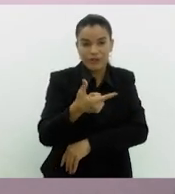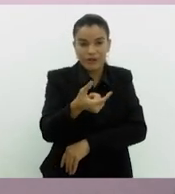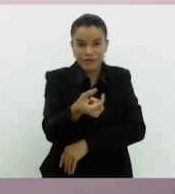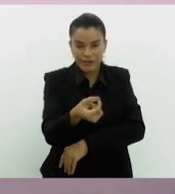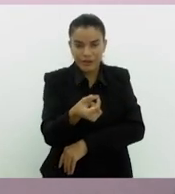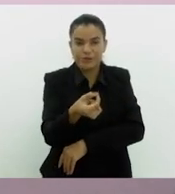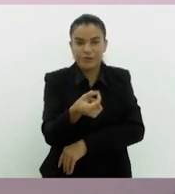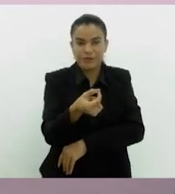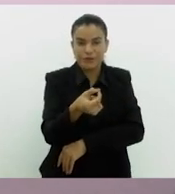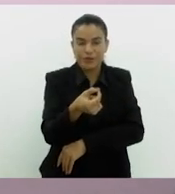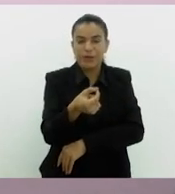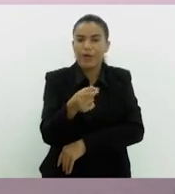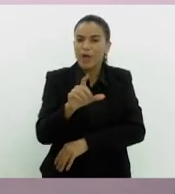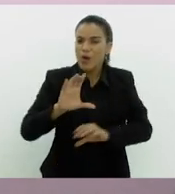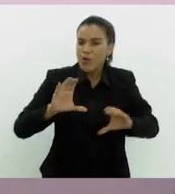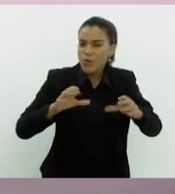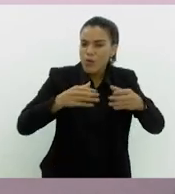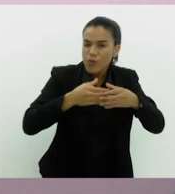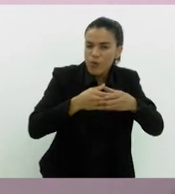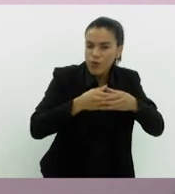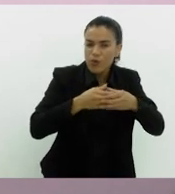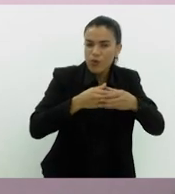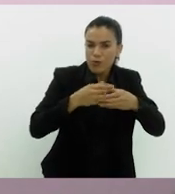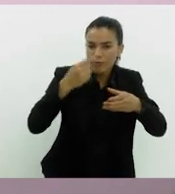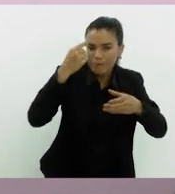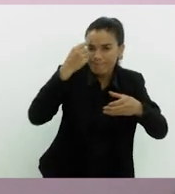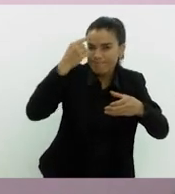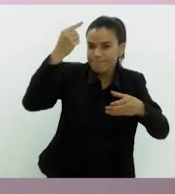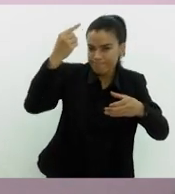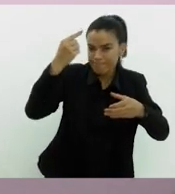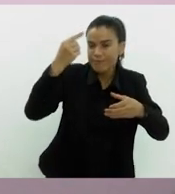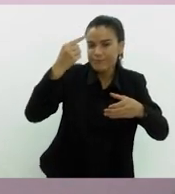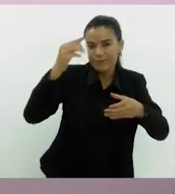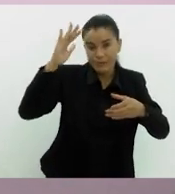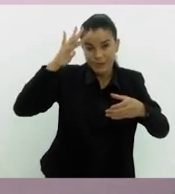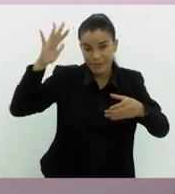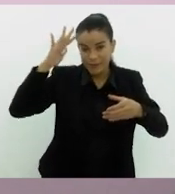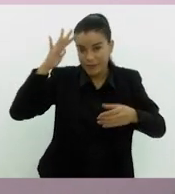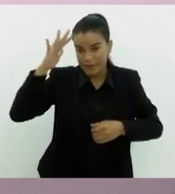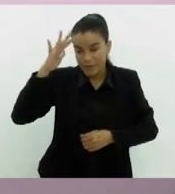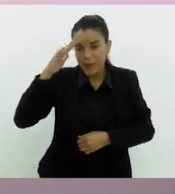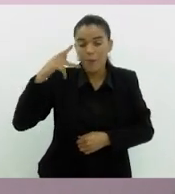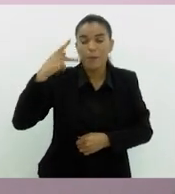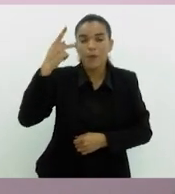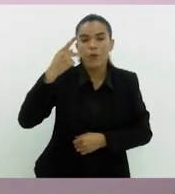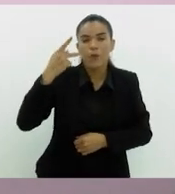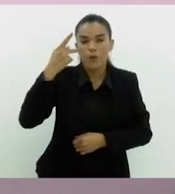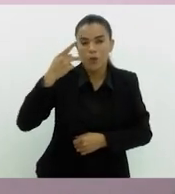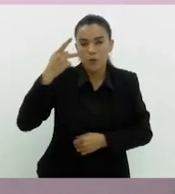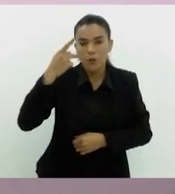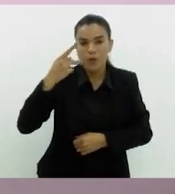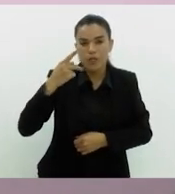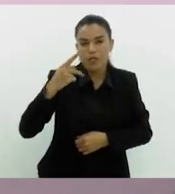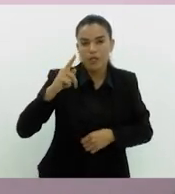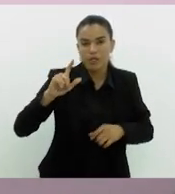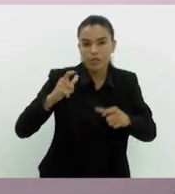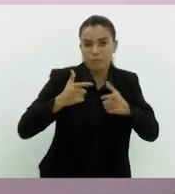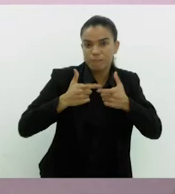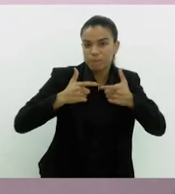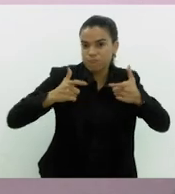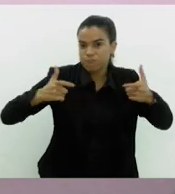E o G20 é um grupo que está pensando, o que pensa, teoricamente, as políticas macro, as